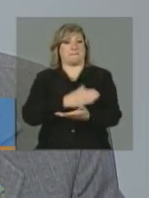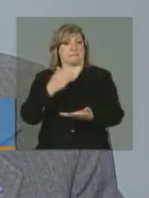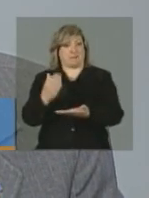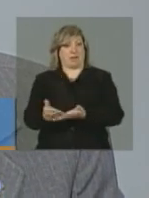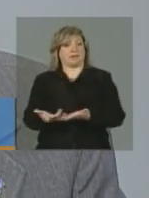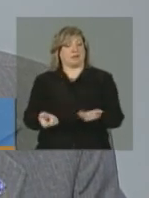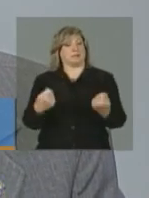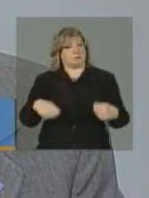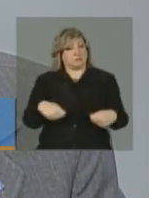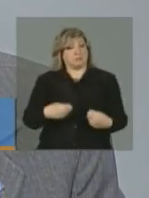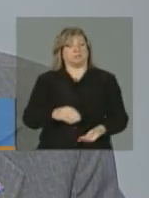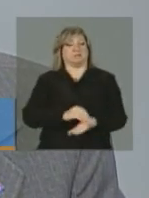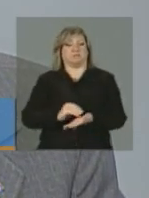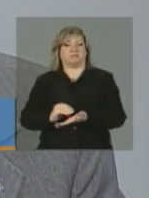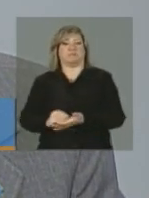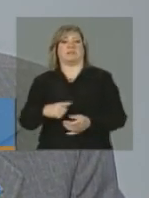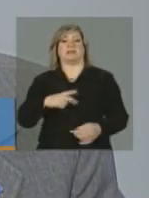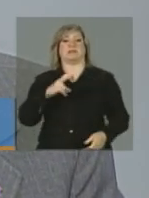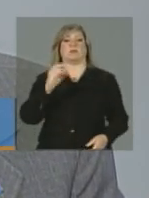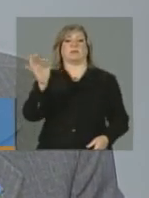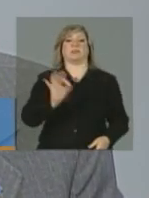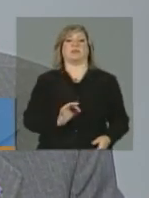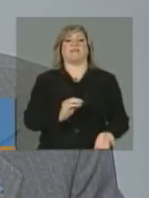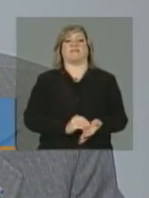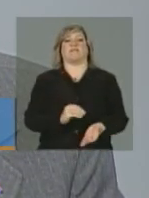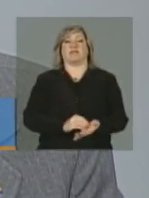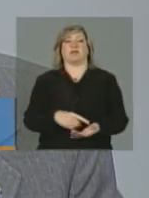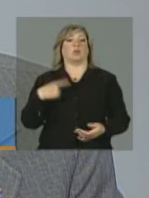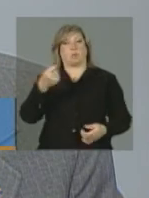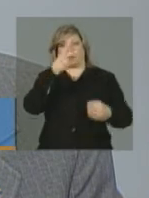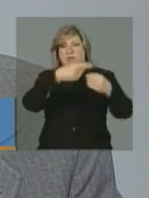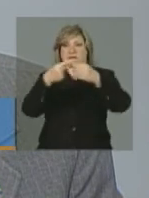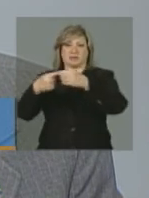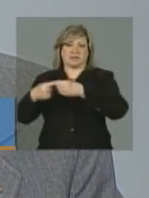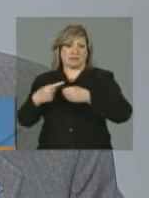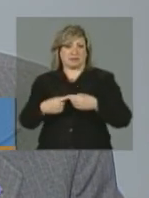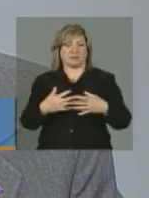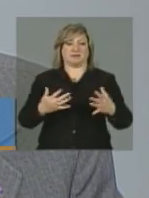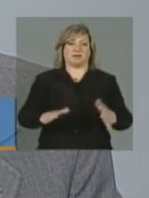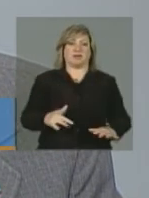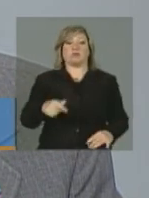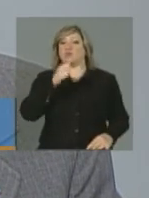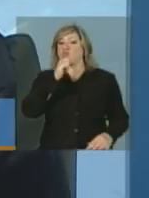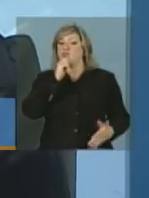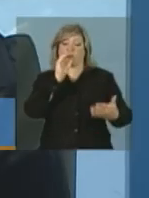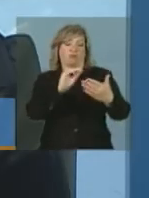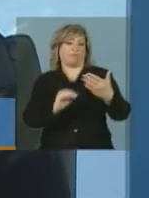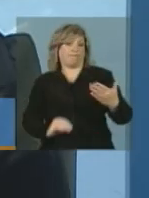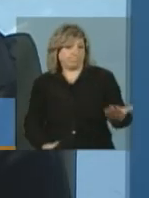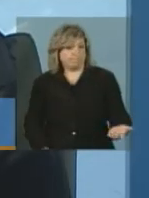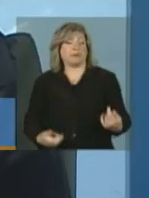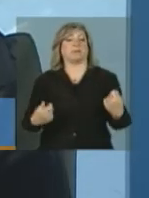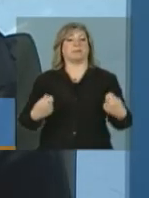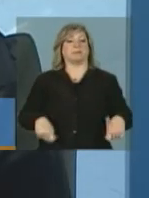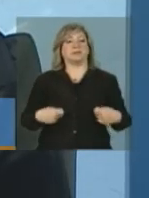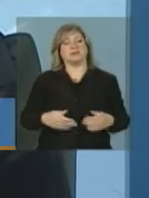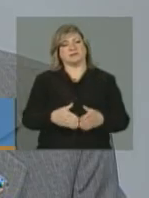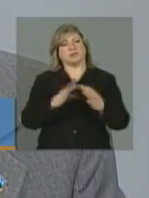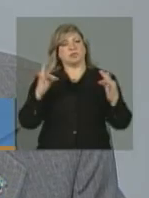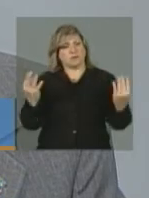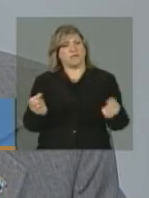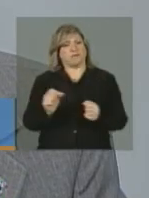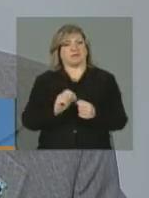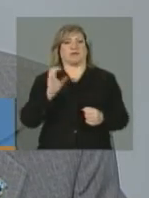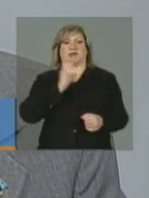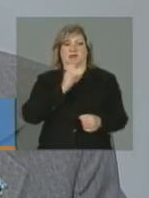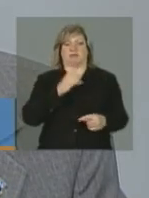decorrido. Né? Nós temos ainda 50% dos municípios, aproximadamente, que ainda não preencheram. Então, fazer este apelo.